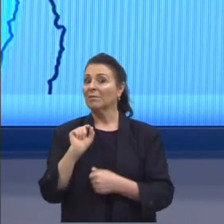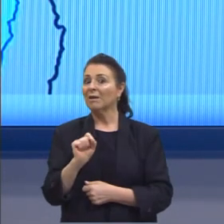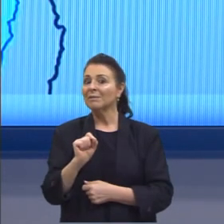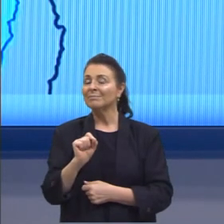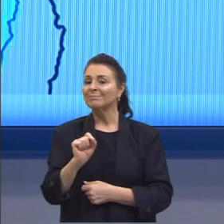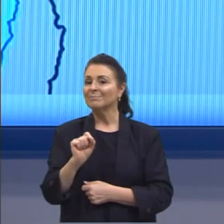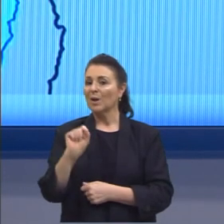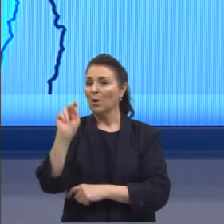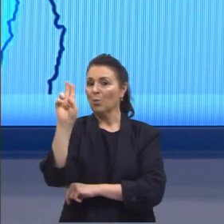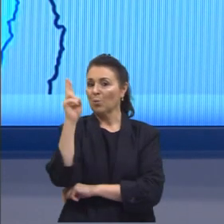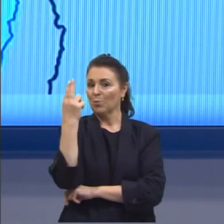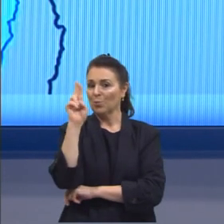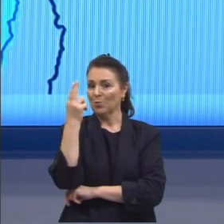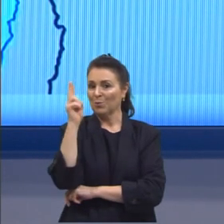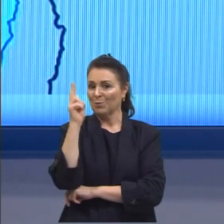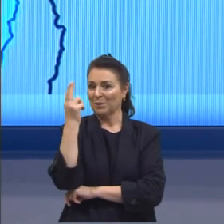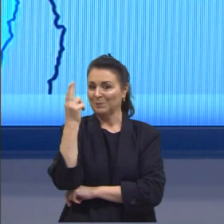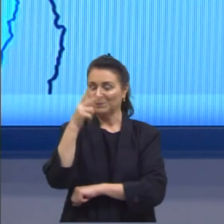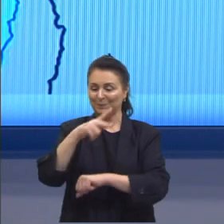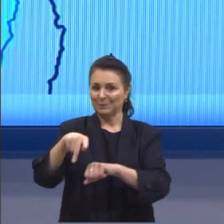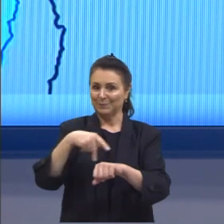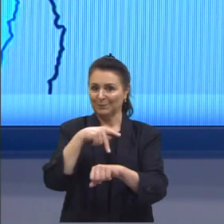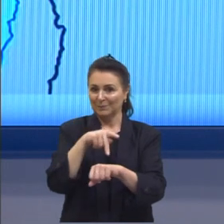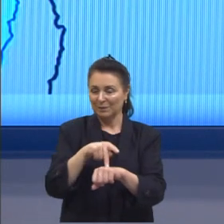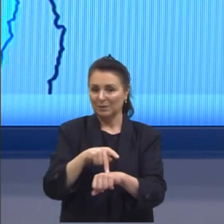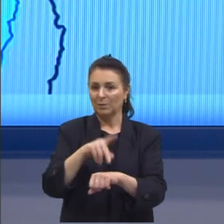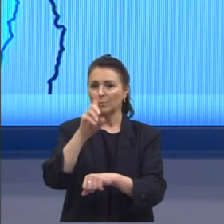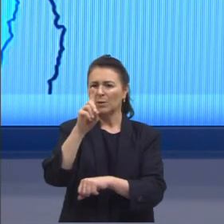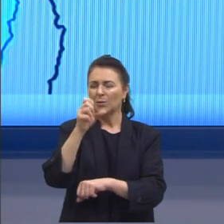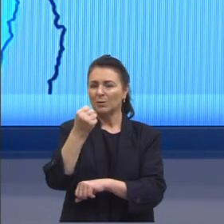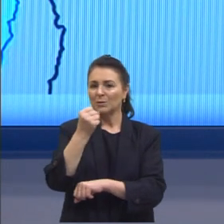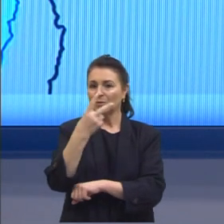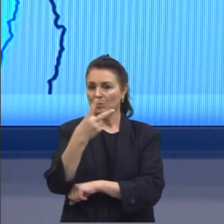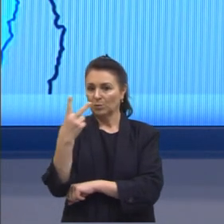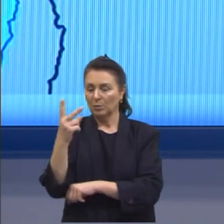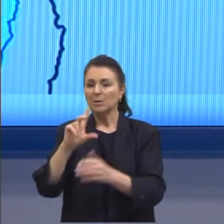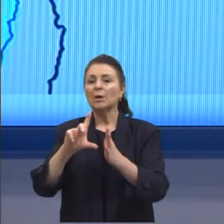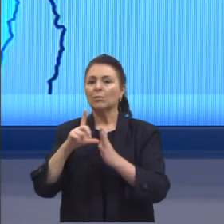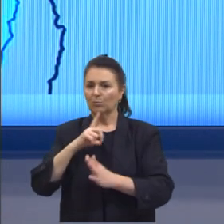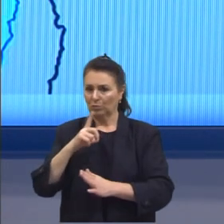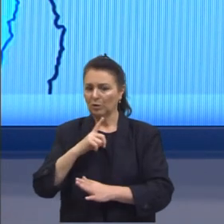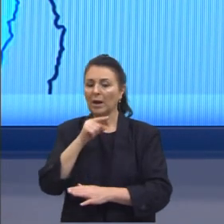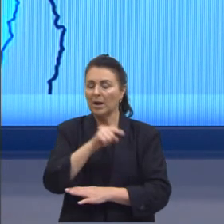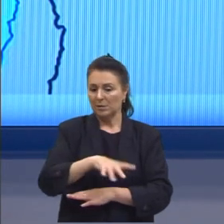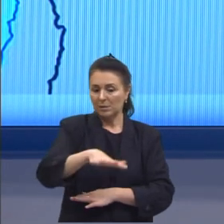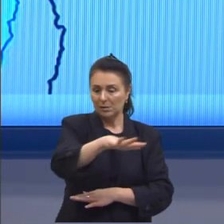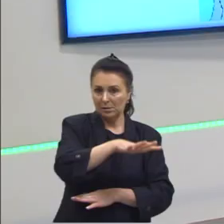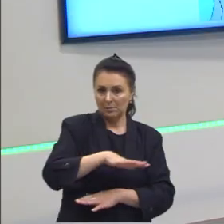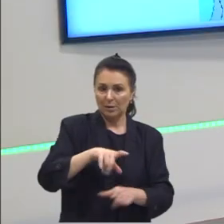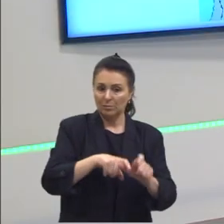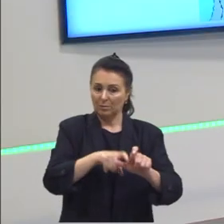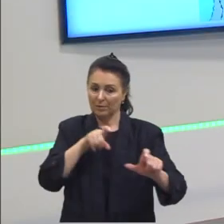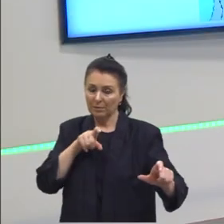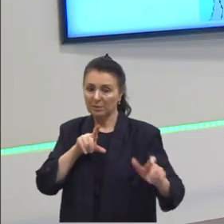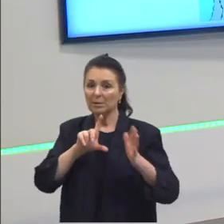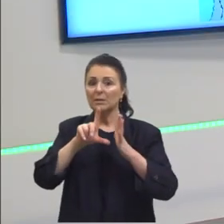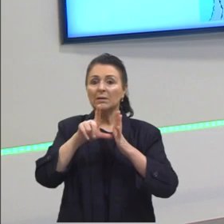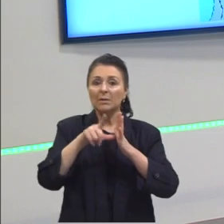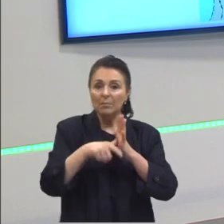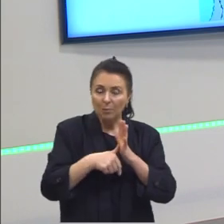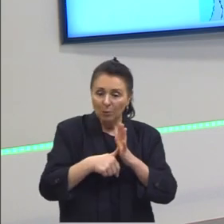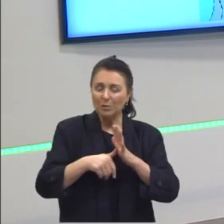então a gente tinha ainda nem 1822 a Cisplatina mas logo nesse momento ela vai começar a